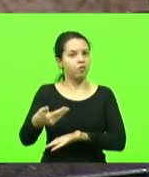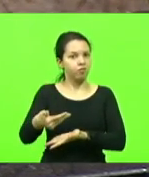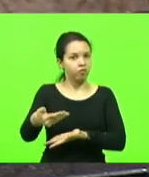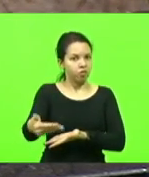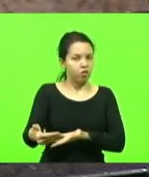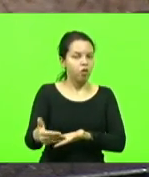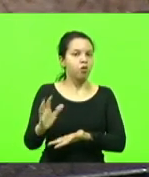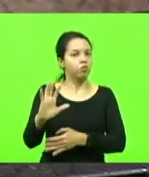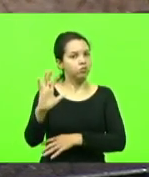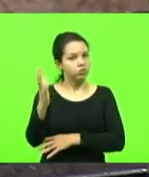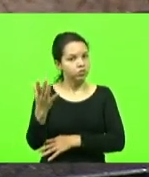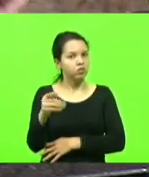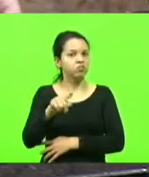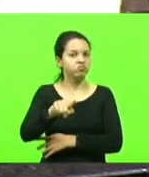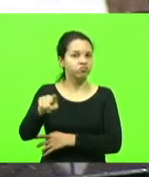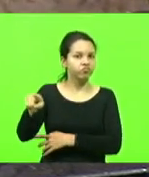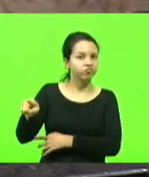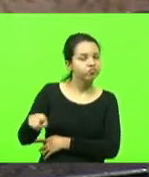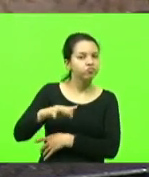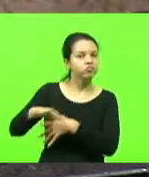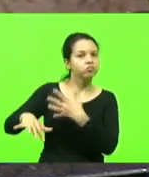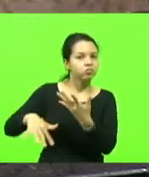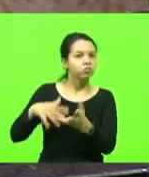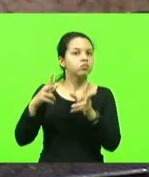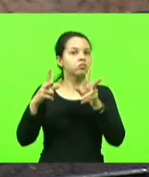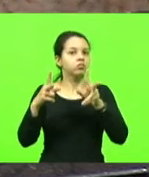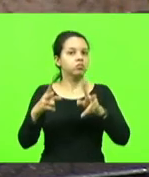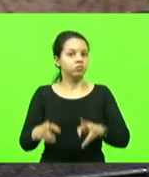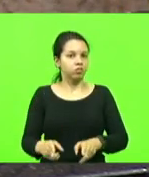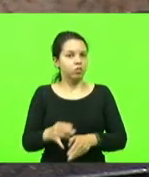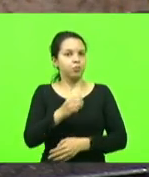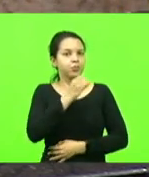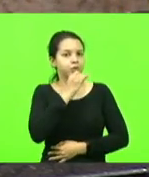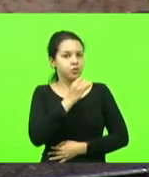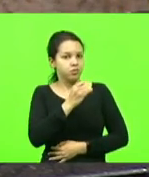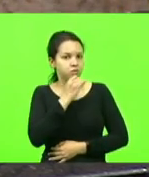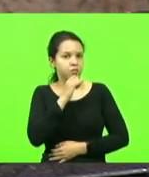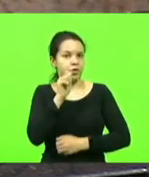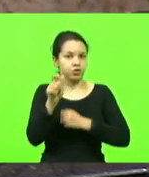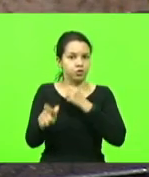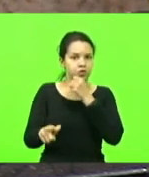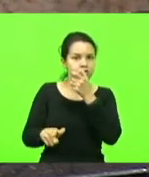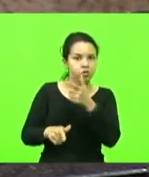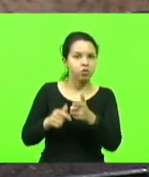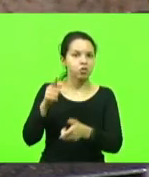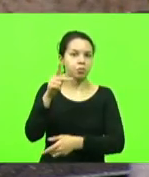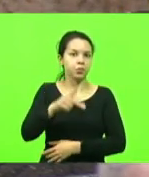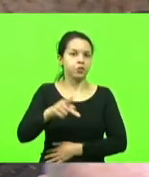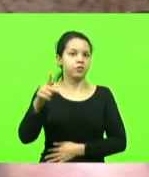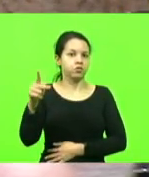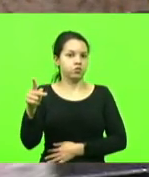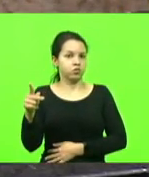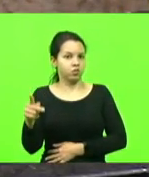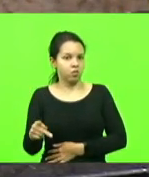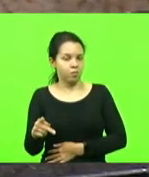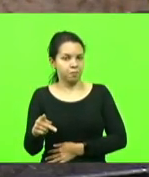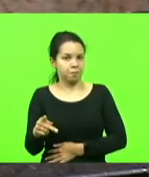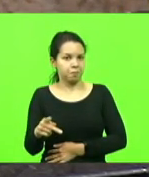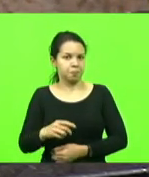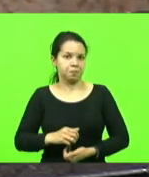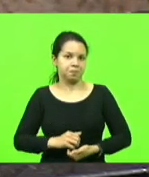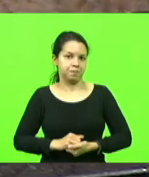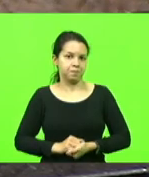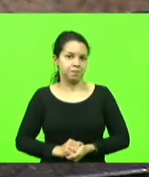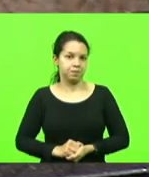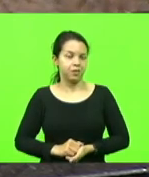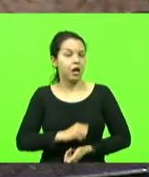que vêm acontecendo, como, por exemplo, essa crítica aqui aos professores que alunos do